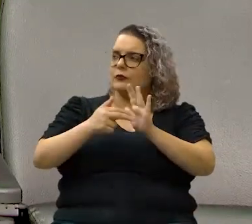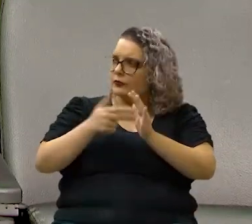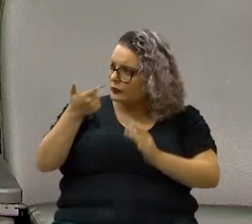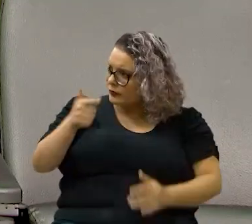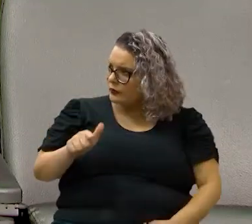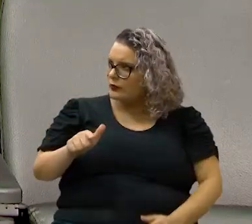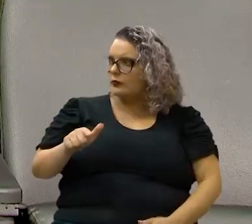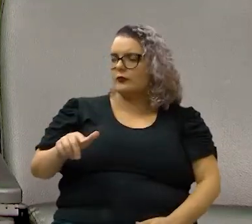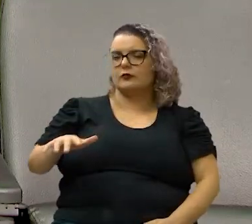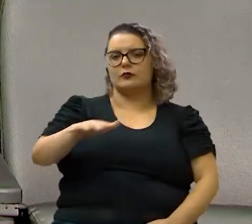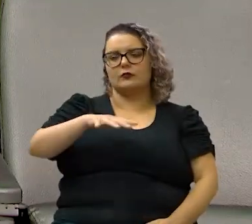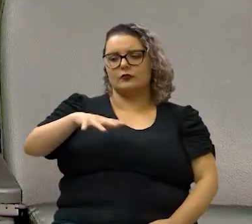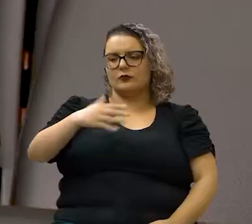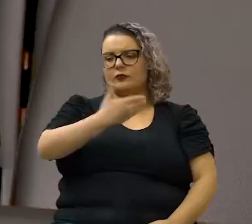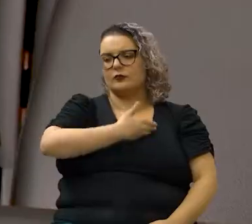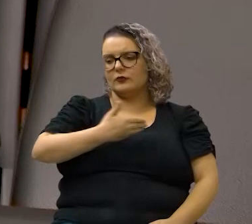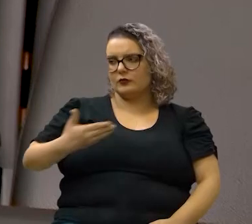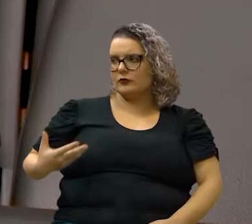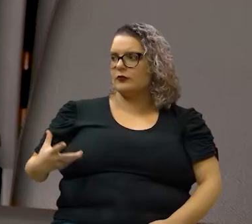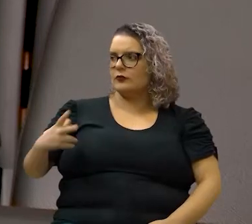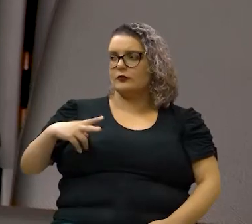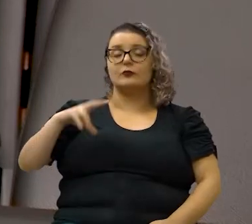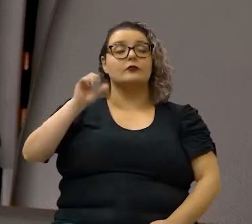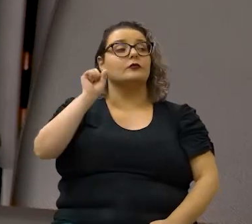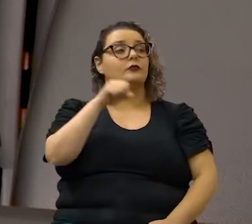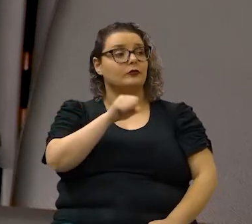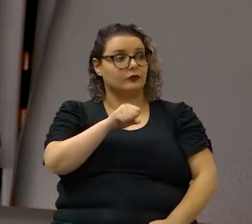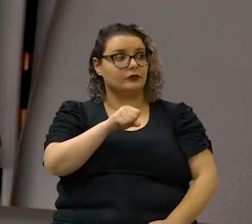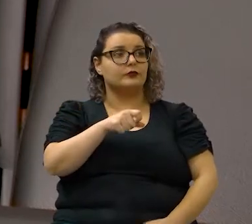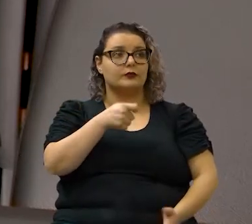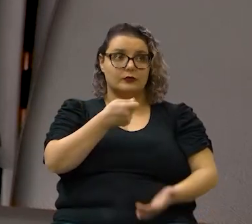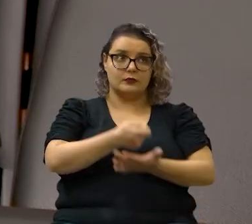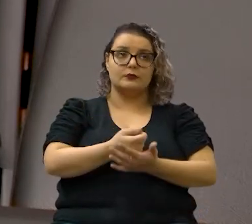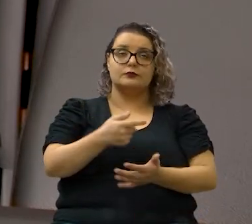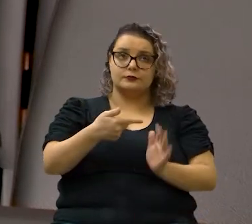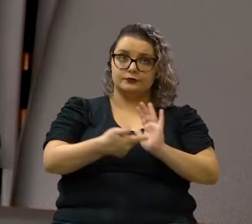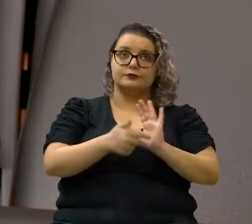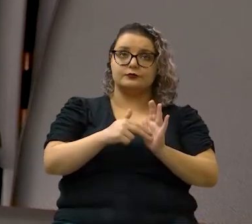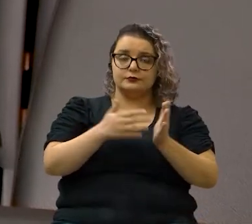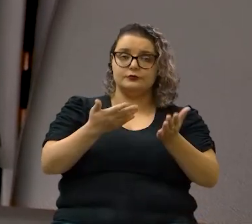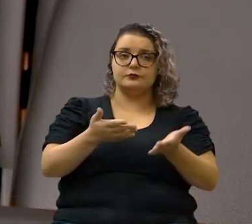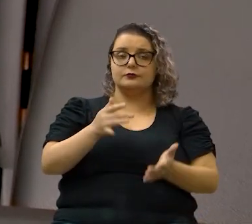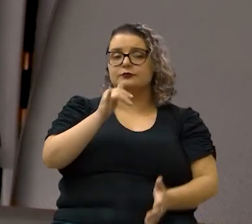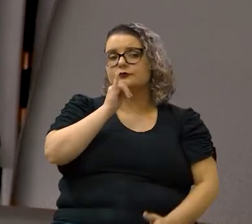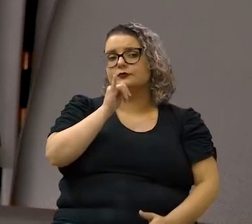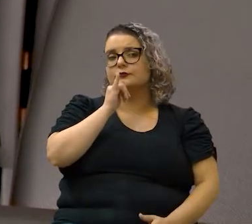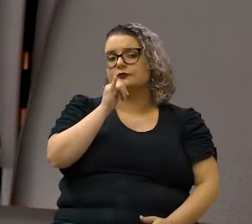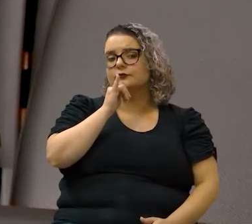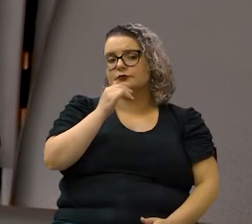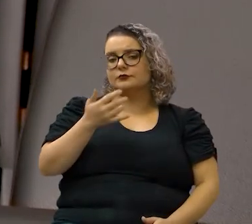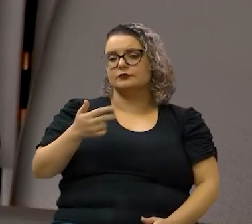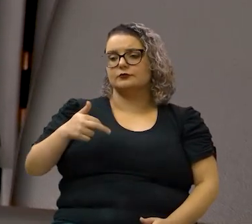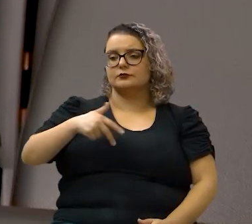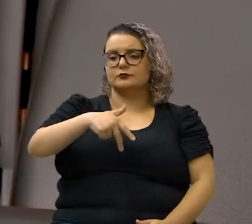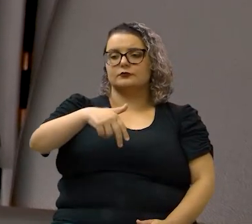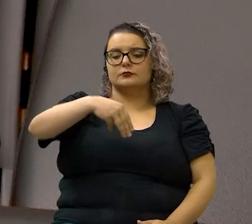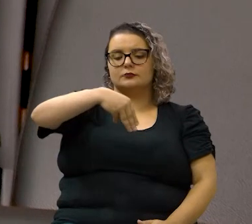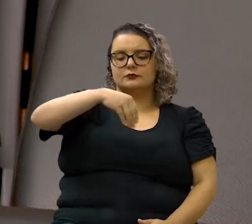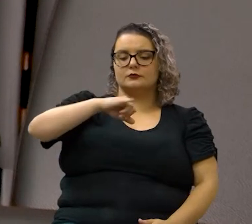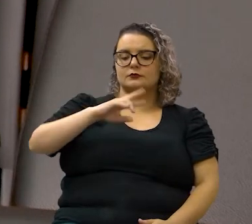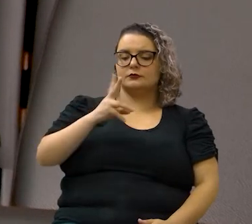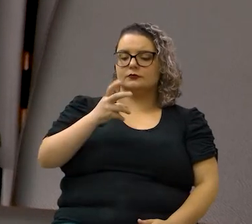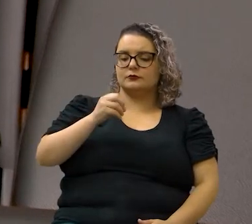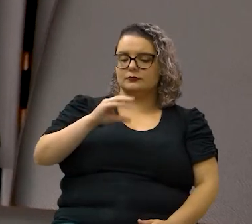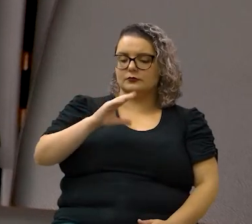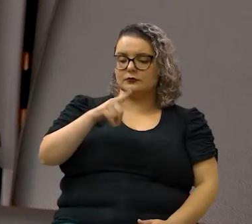urbanos, públicos e até privados. Sim, eu acho que cumpre esse sentido. Quando você anda ali por exemplo, pelo Minhocão